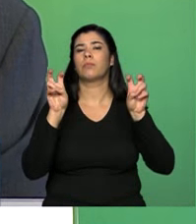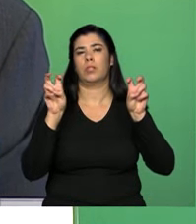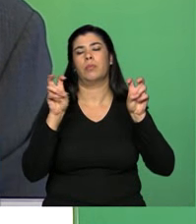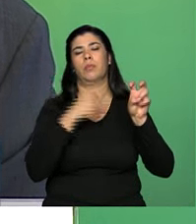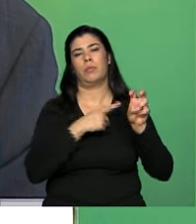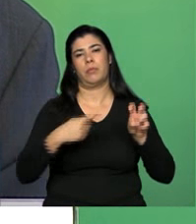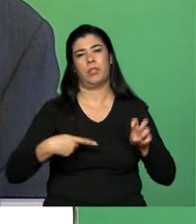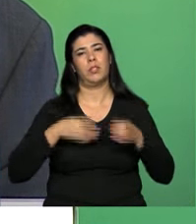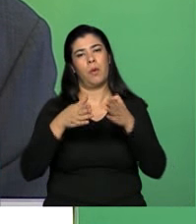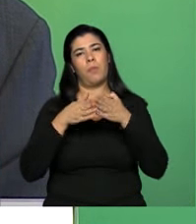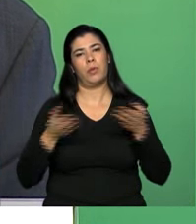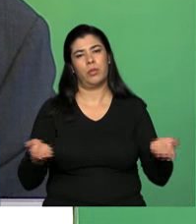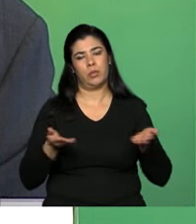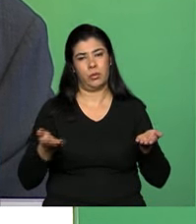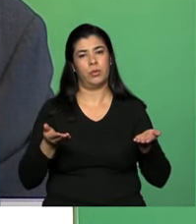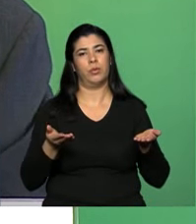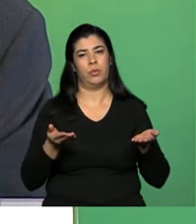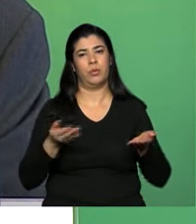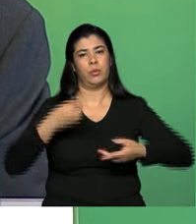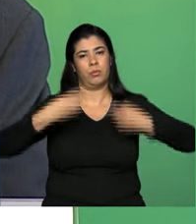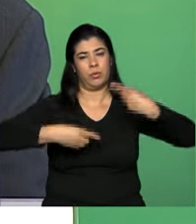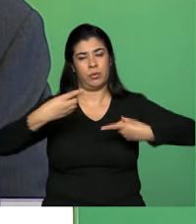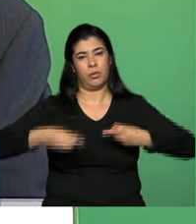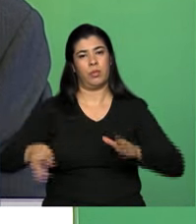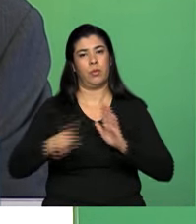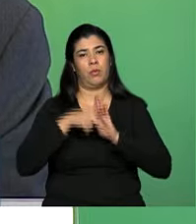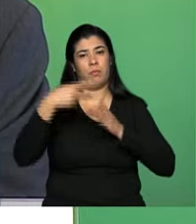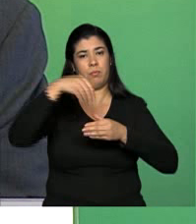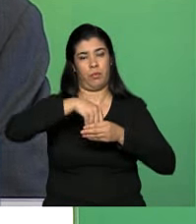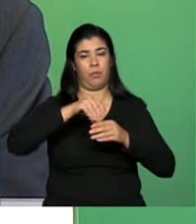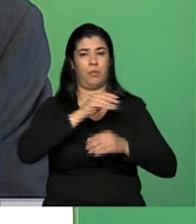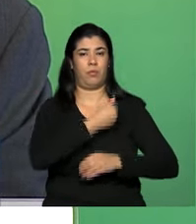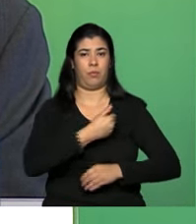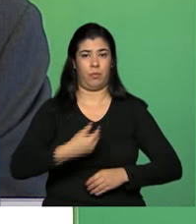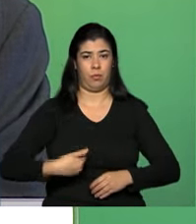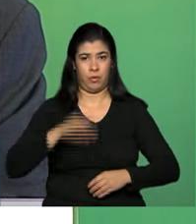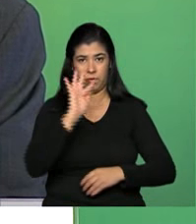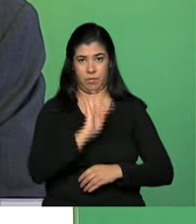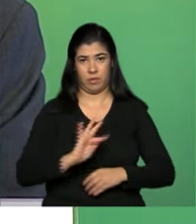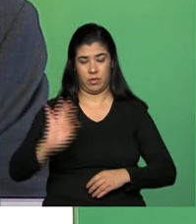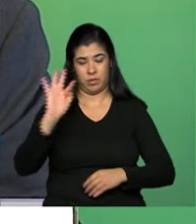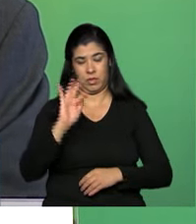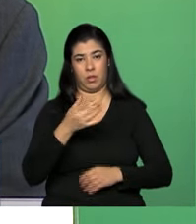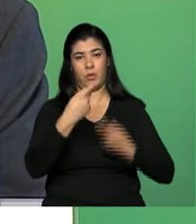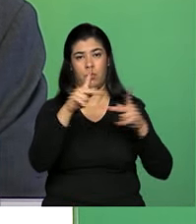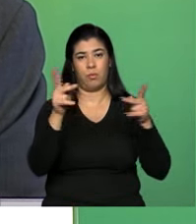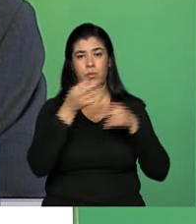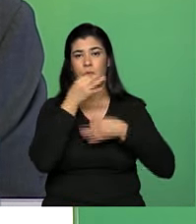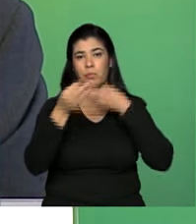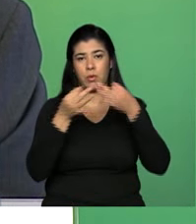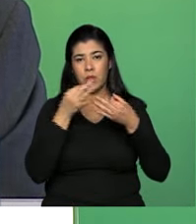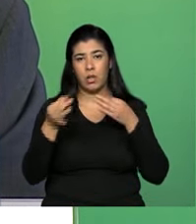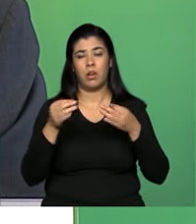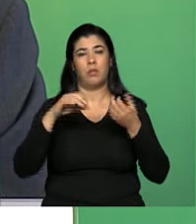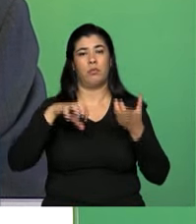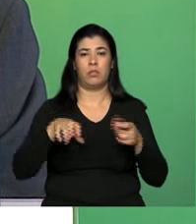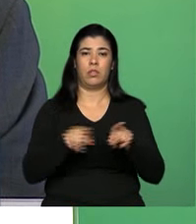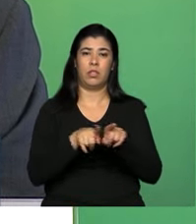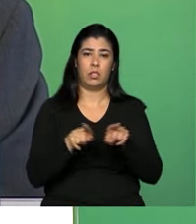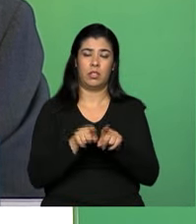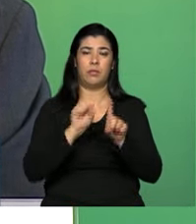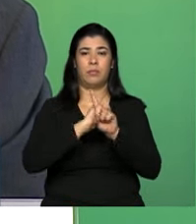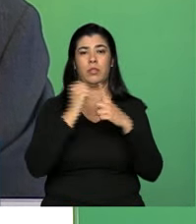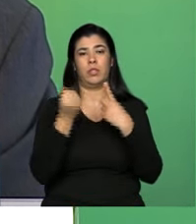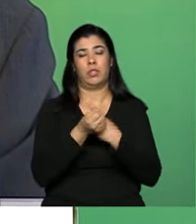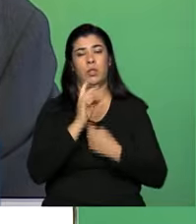presidente apresenta hoje para ser discutida dentro do governo dentro do congresso com a opinião pública com a sociedade e o